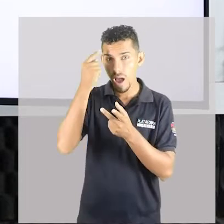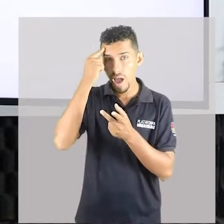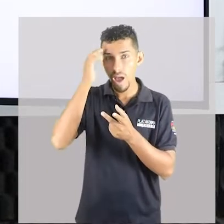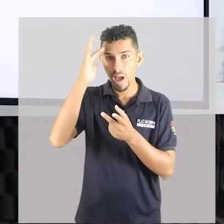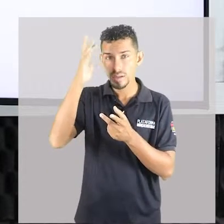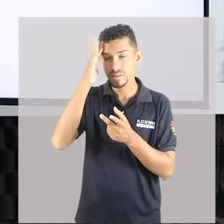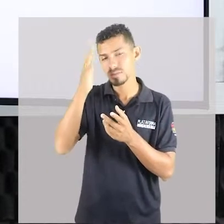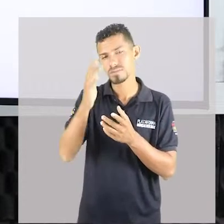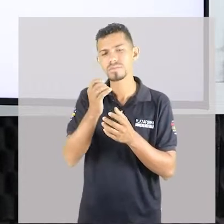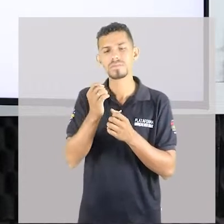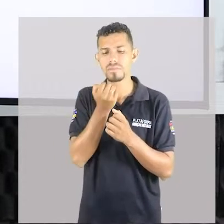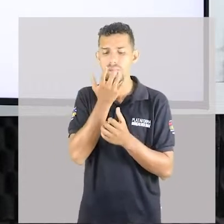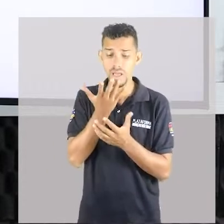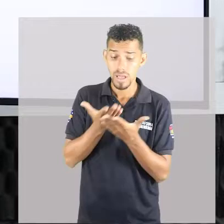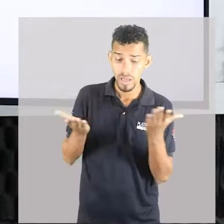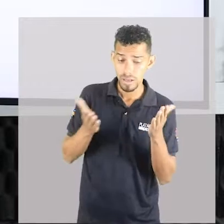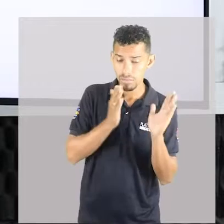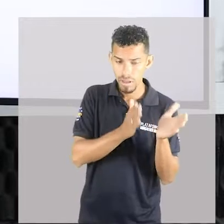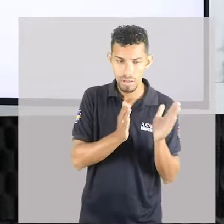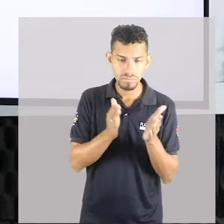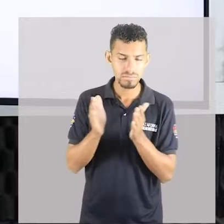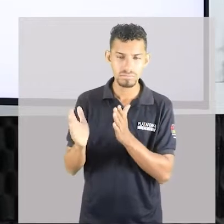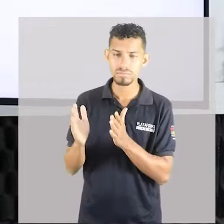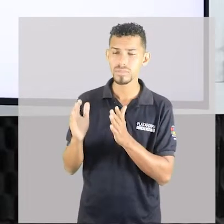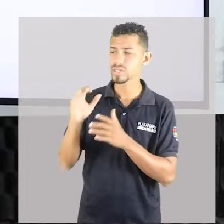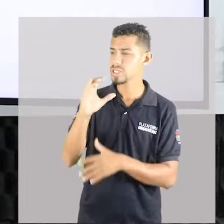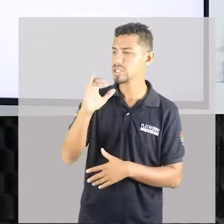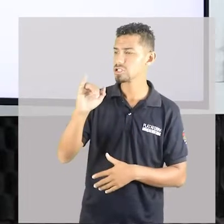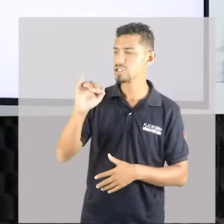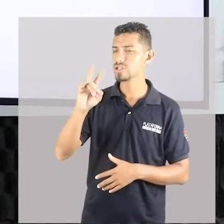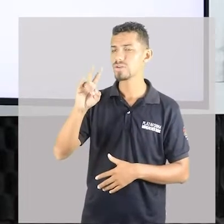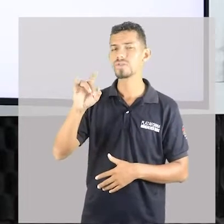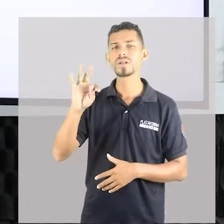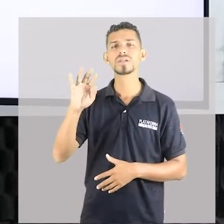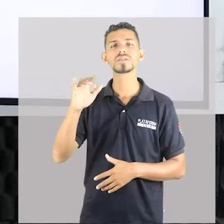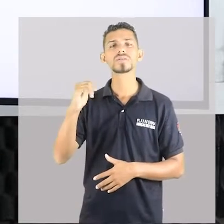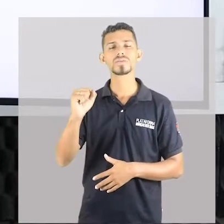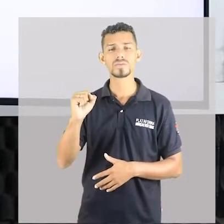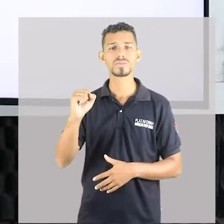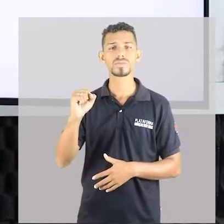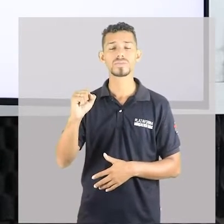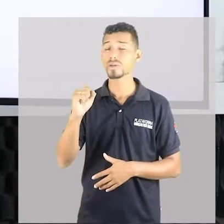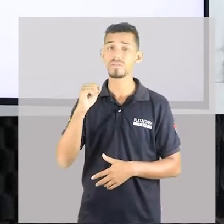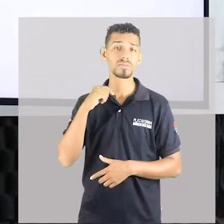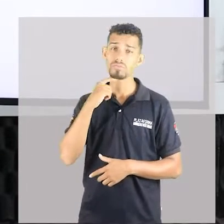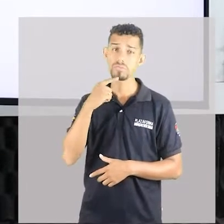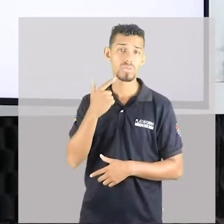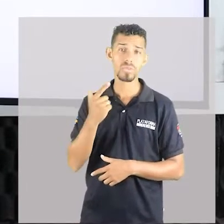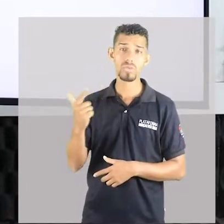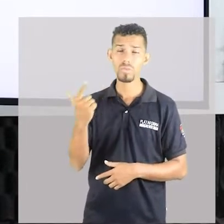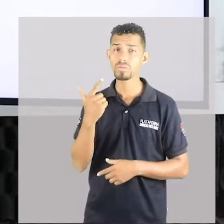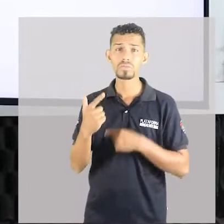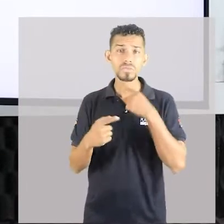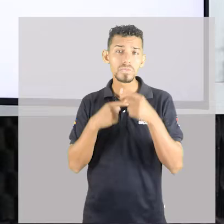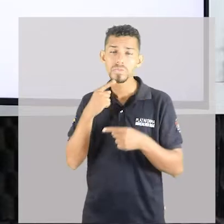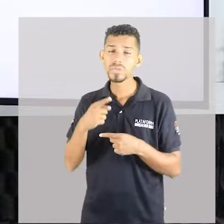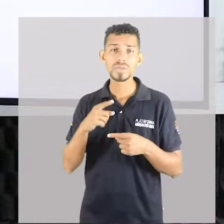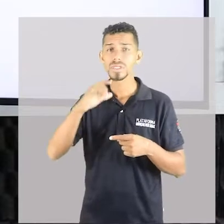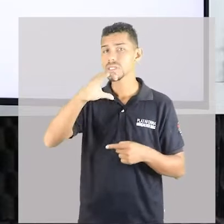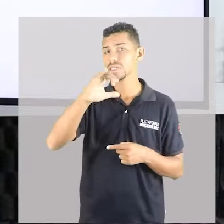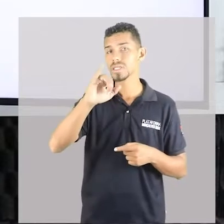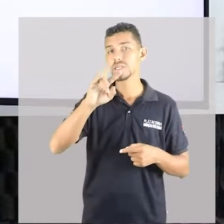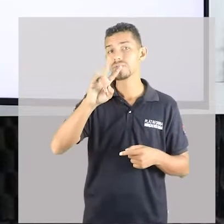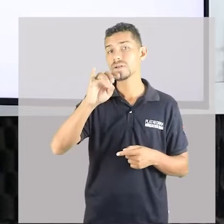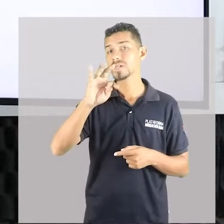de benefício para eles, de um processo civilizatório para eles. A gente vai ver que não tem de tanto